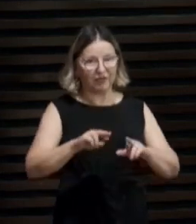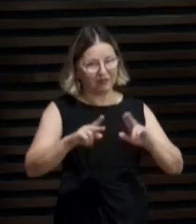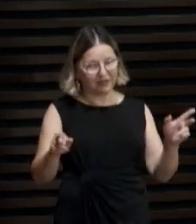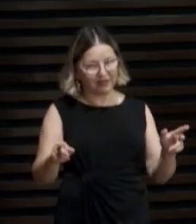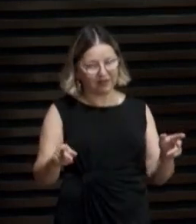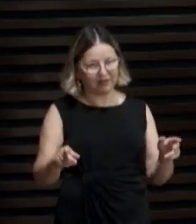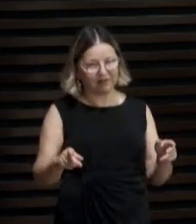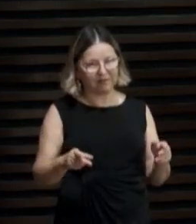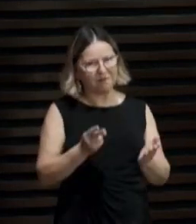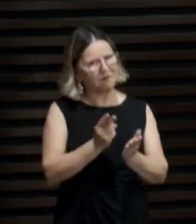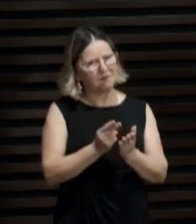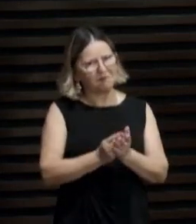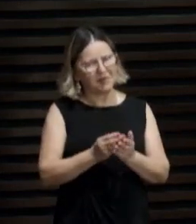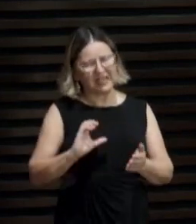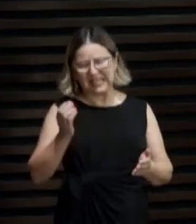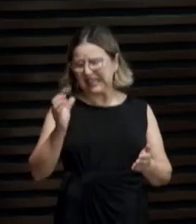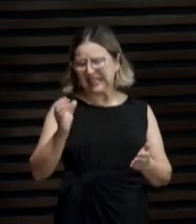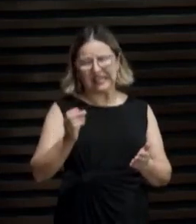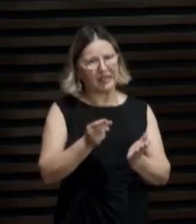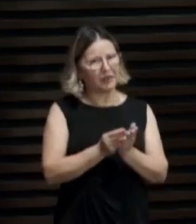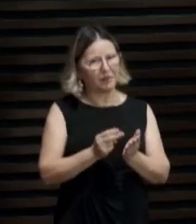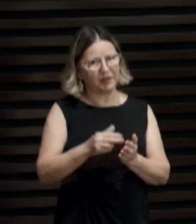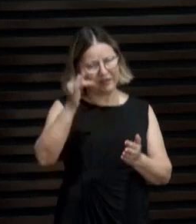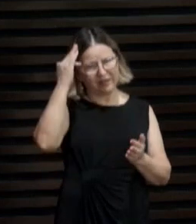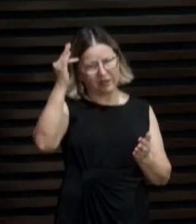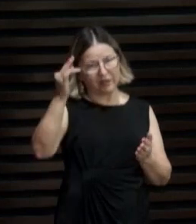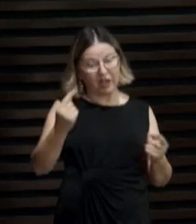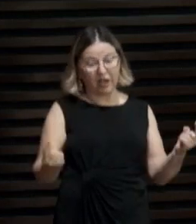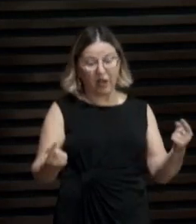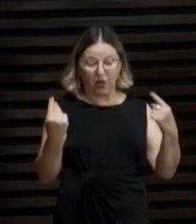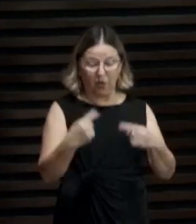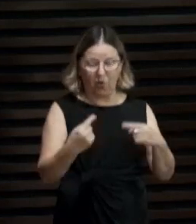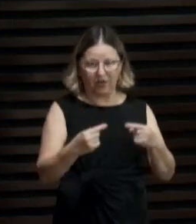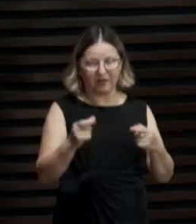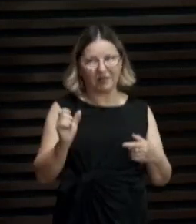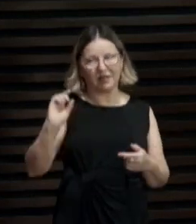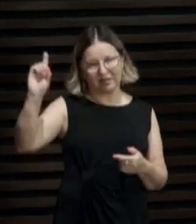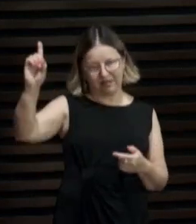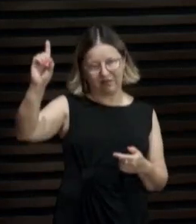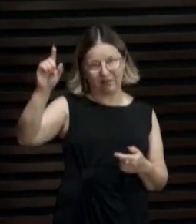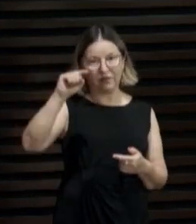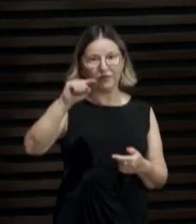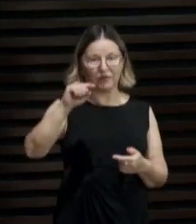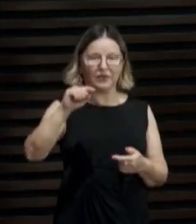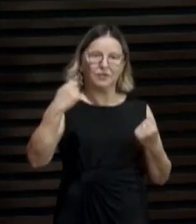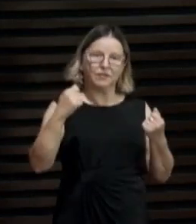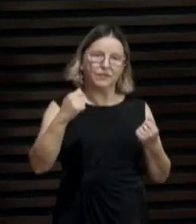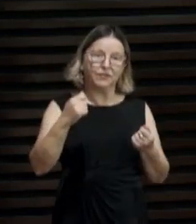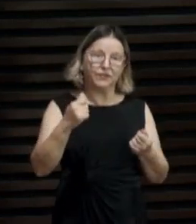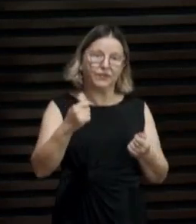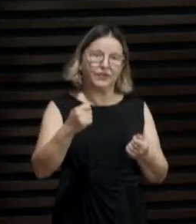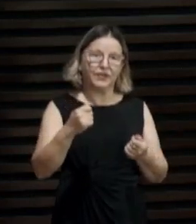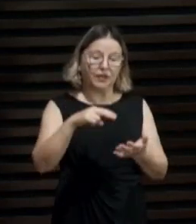que a filosofia, por mais que tudo venha dizer contrário à palavra de Deus, se apegue à palavra de Deus,